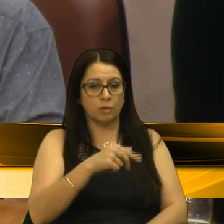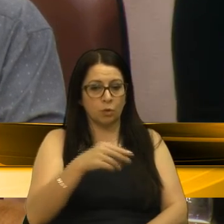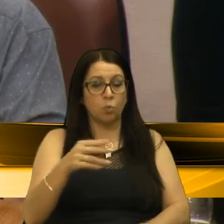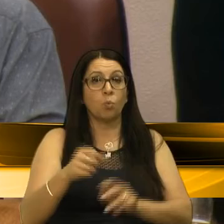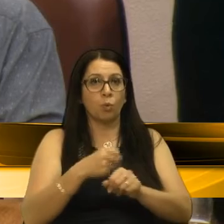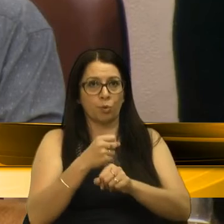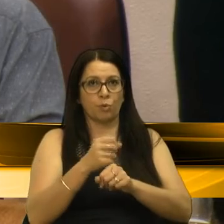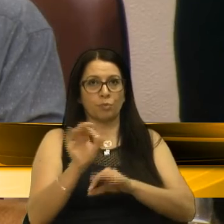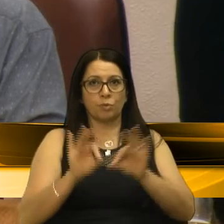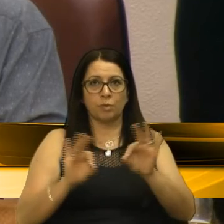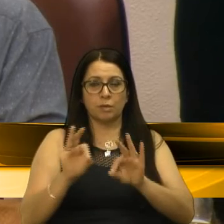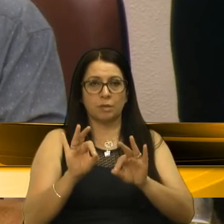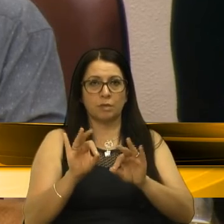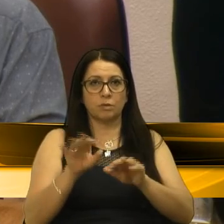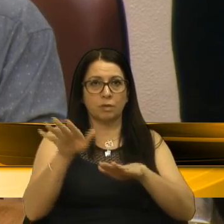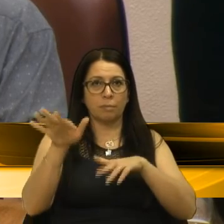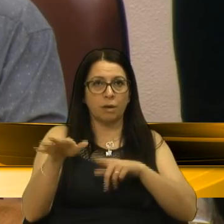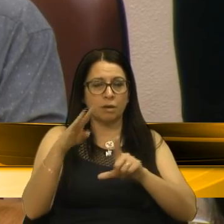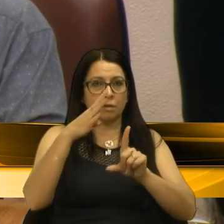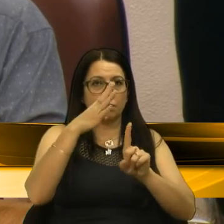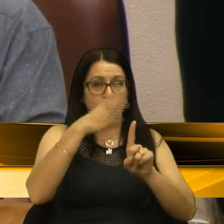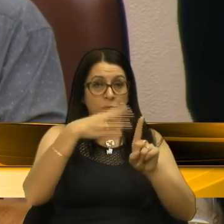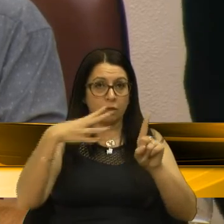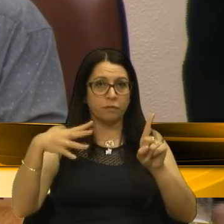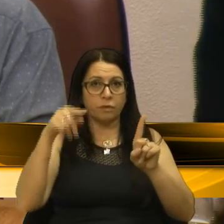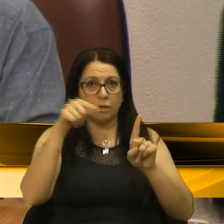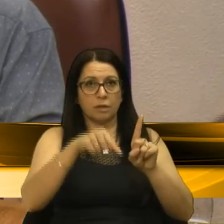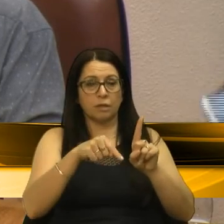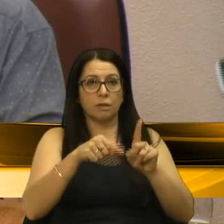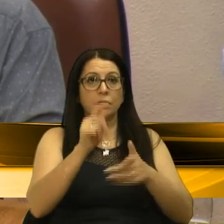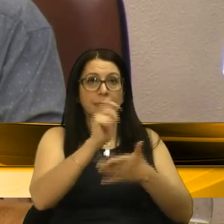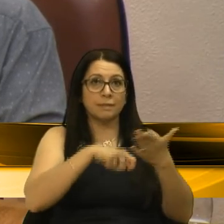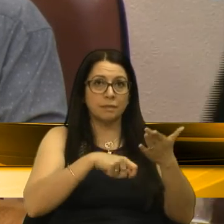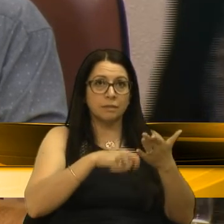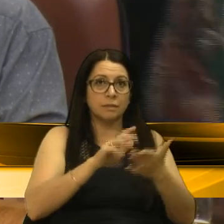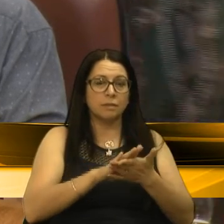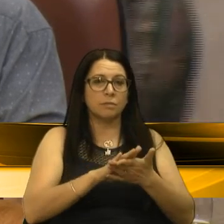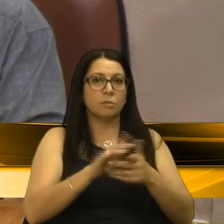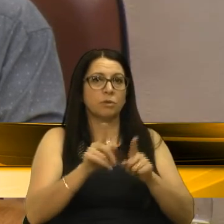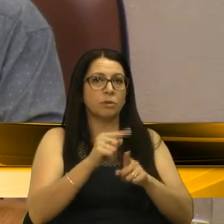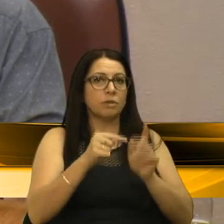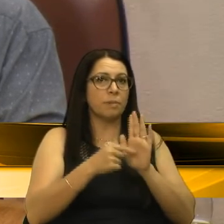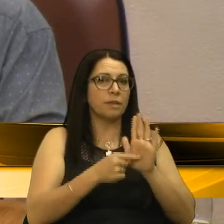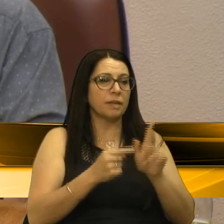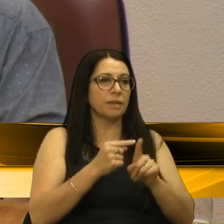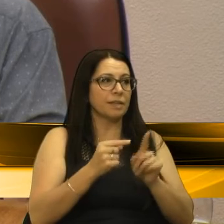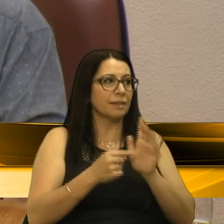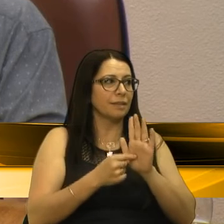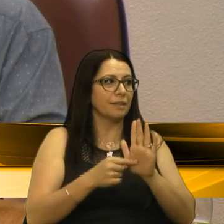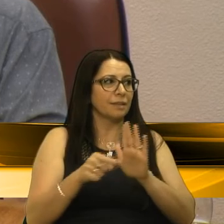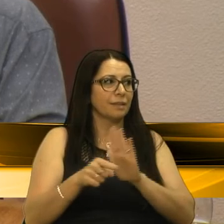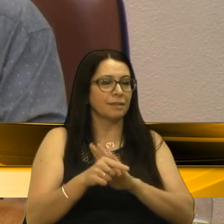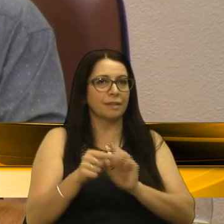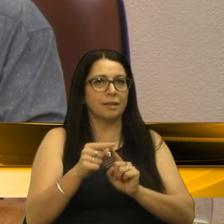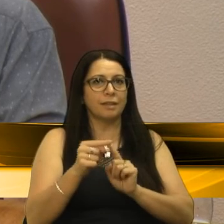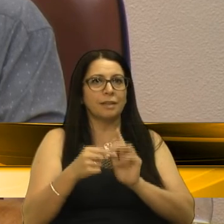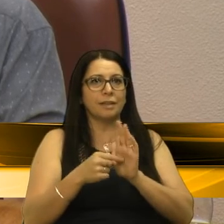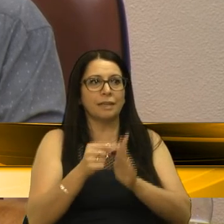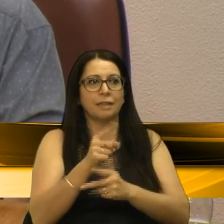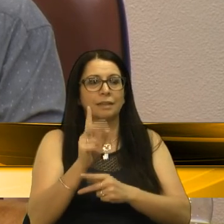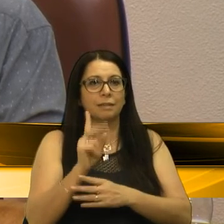corrente ano, os organizadores da Parada Livre em Caxias do Sul protocolaram requerimento para montagem de camarim e